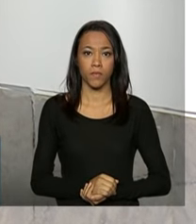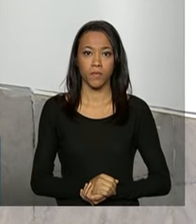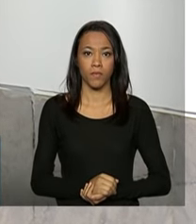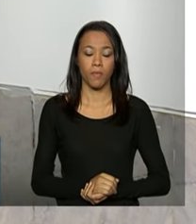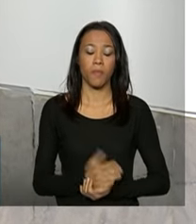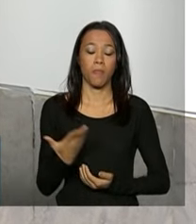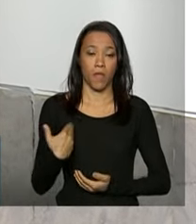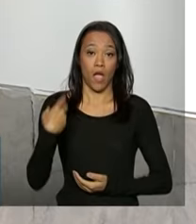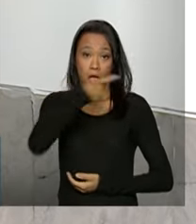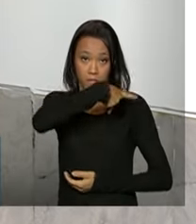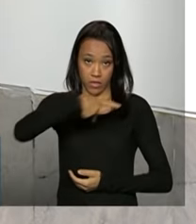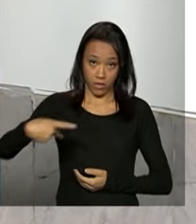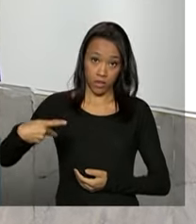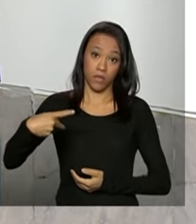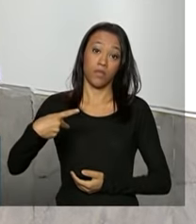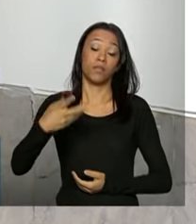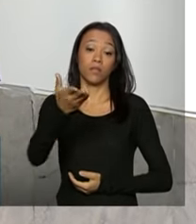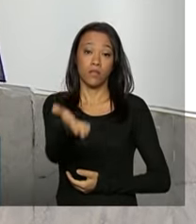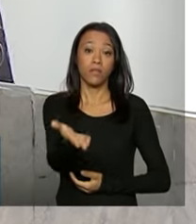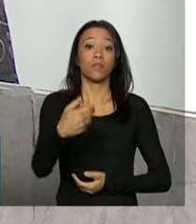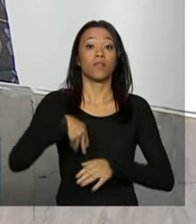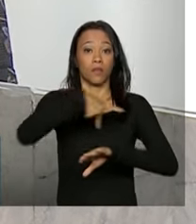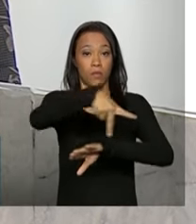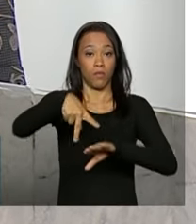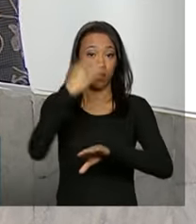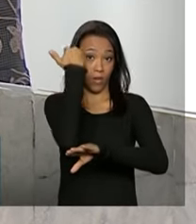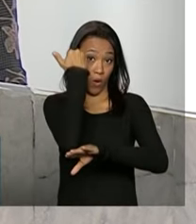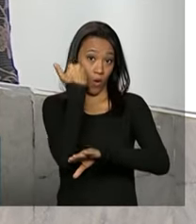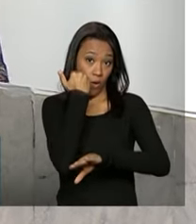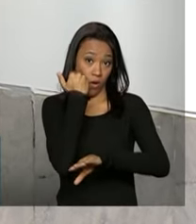A presidenta da República da Coreia